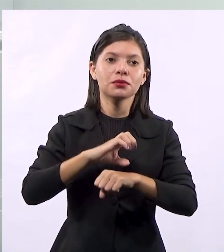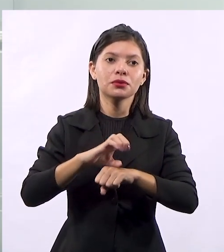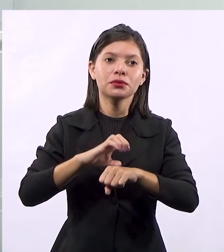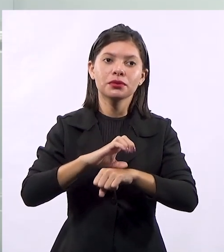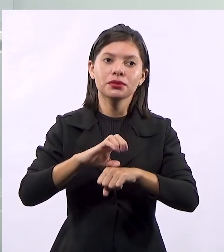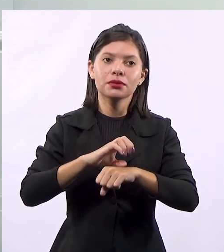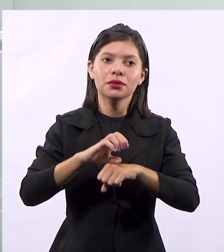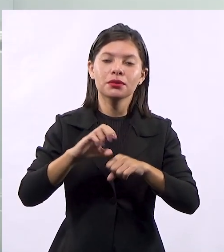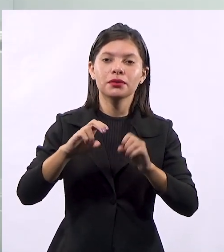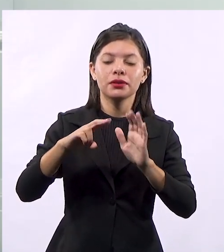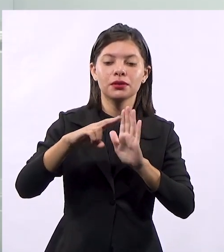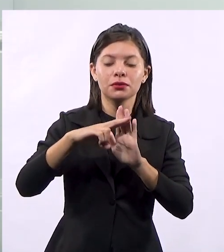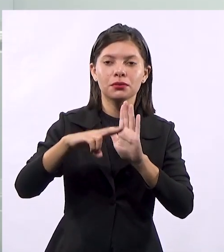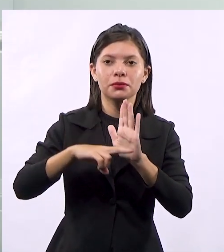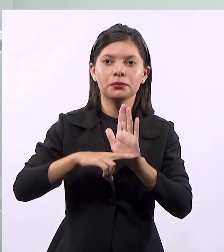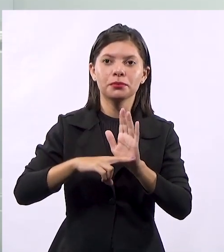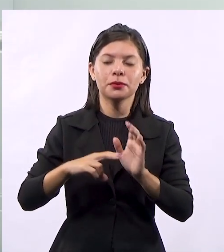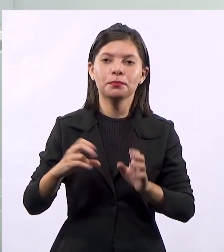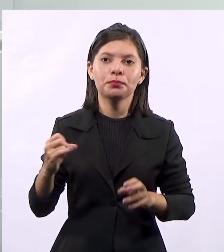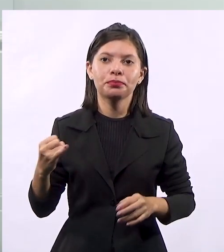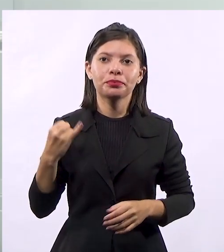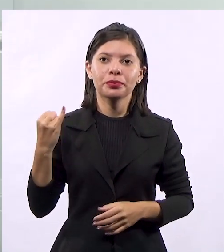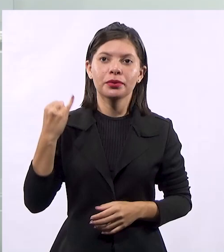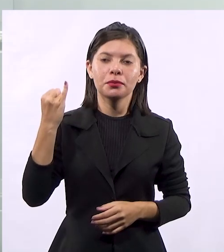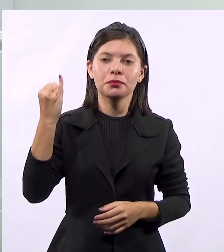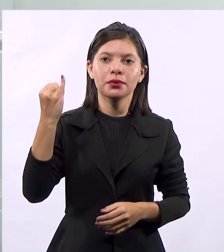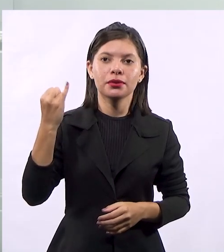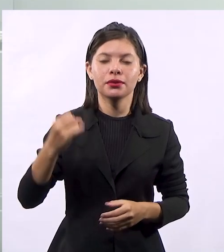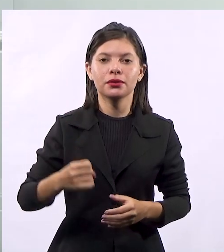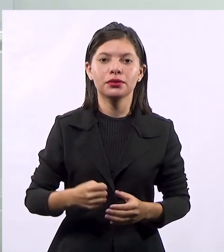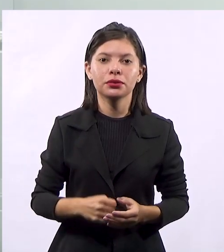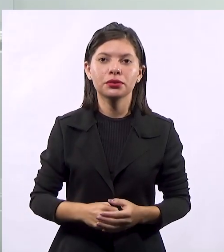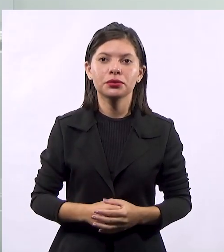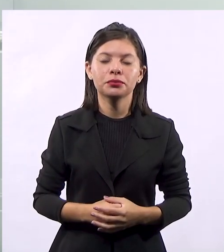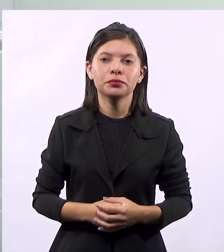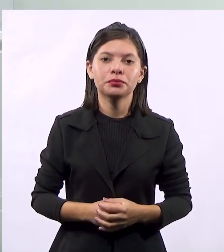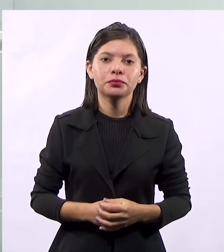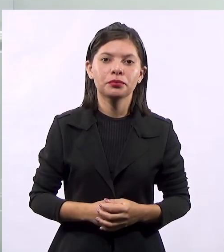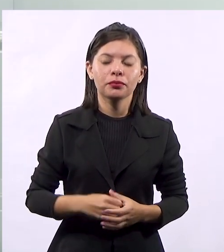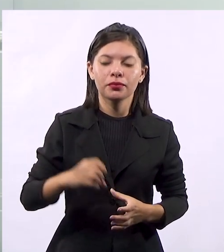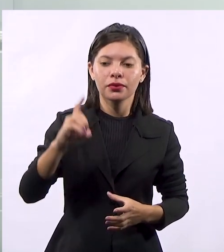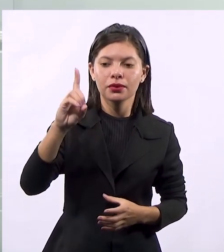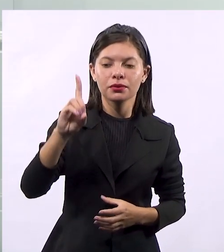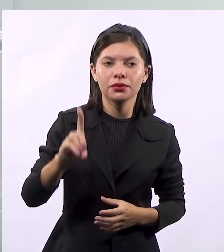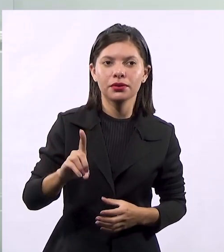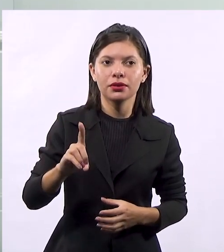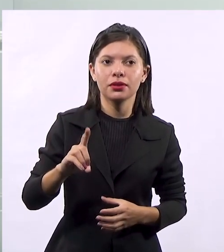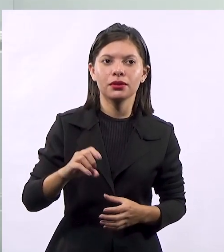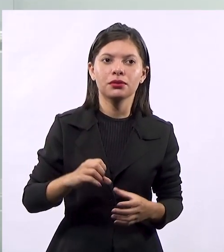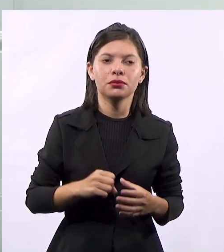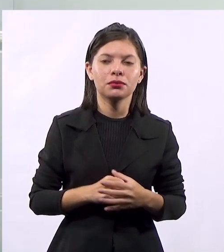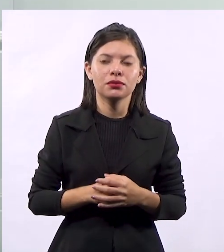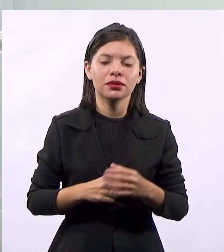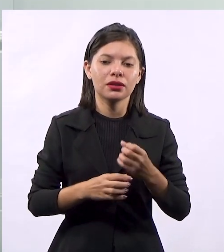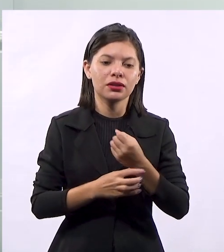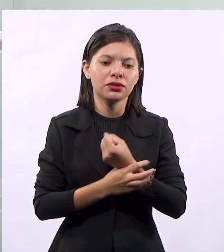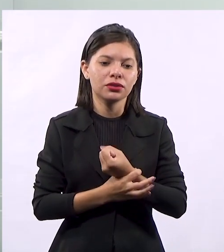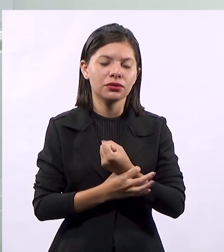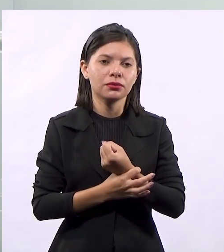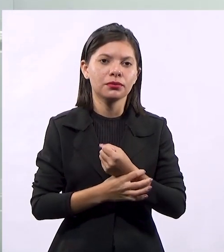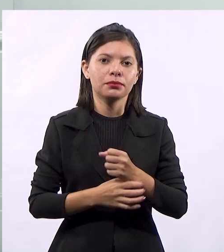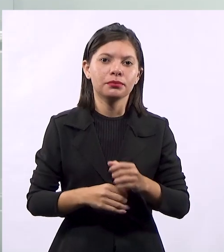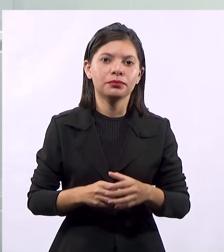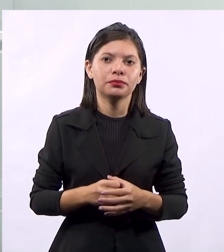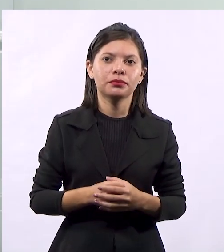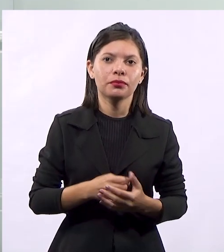aquele governo, naquele momento histórico, não vai garantir esses direitos. E por isso que existe a legislação